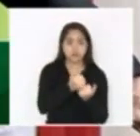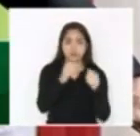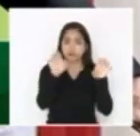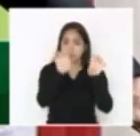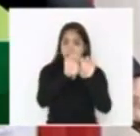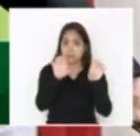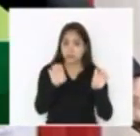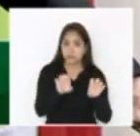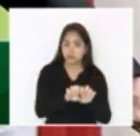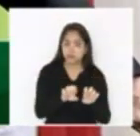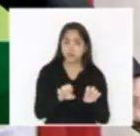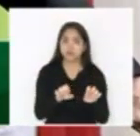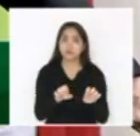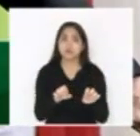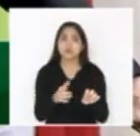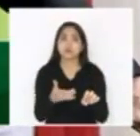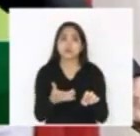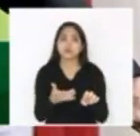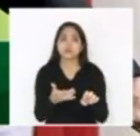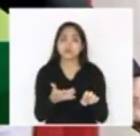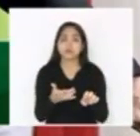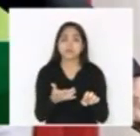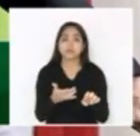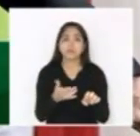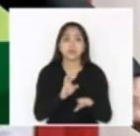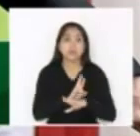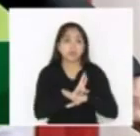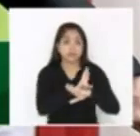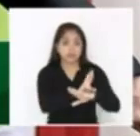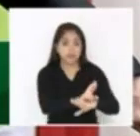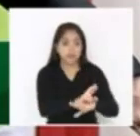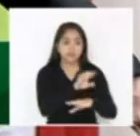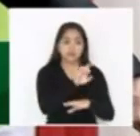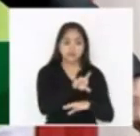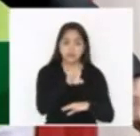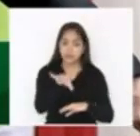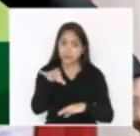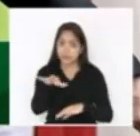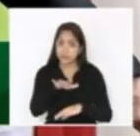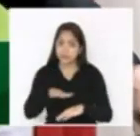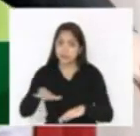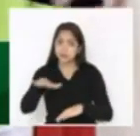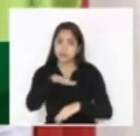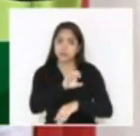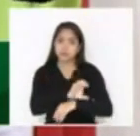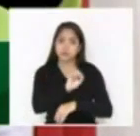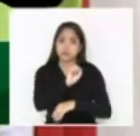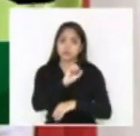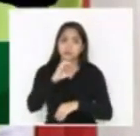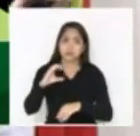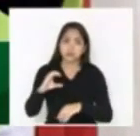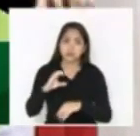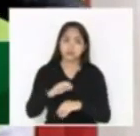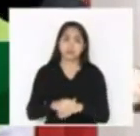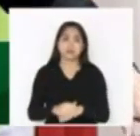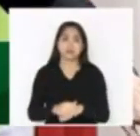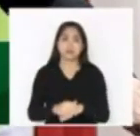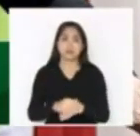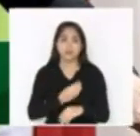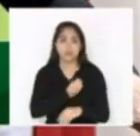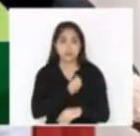estruturas que representam em cada uma das regiões a presença